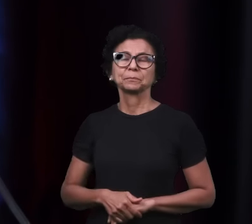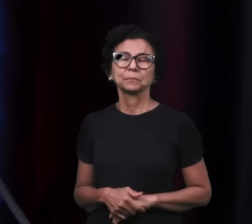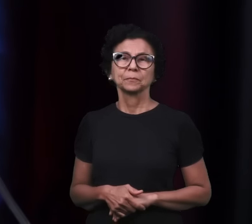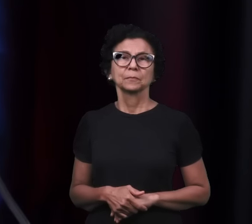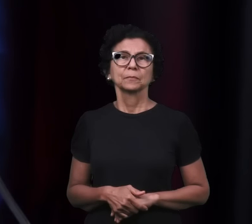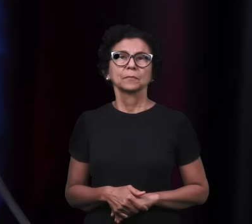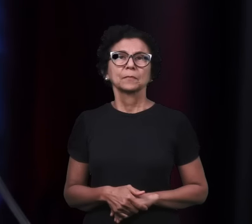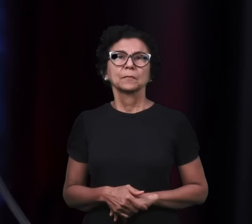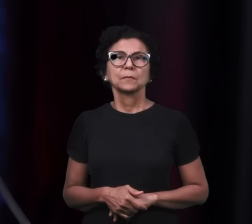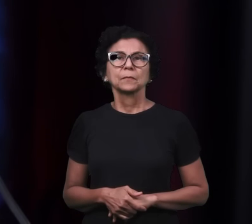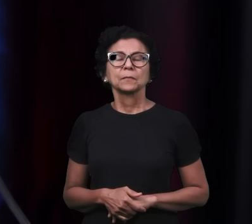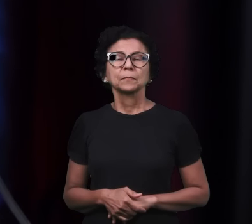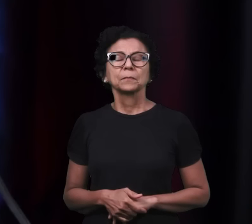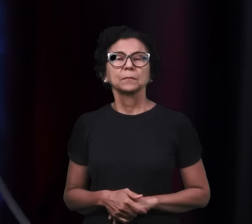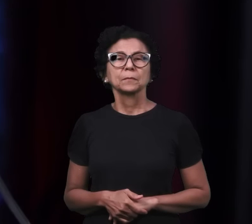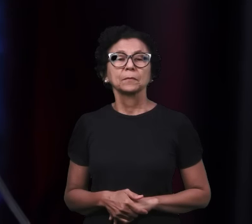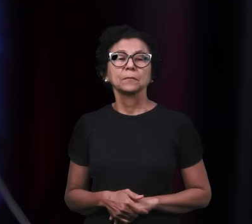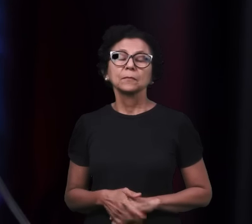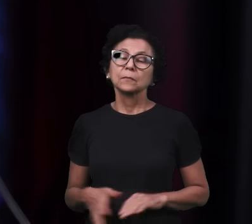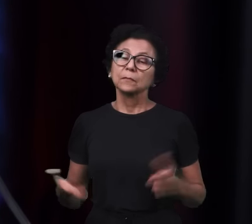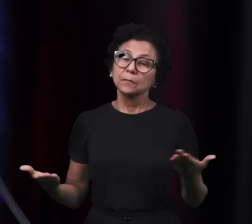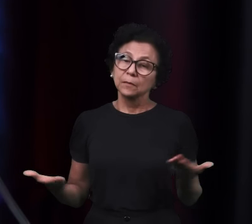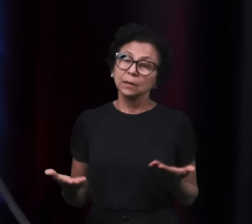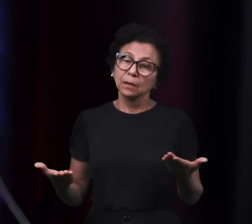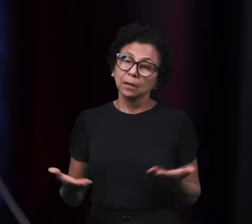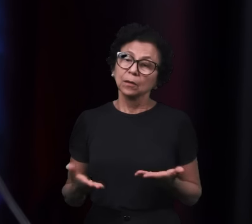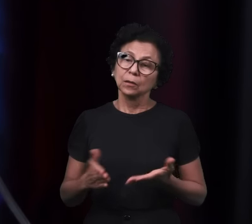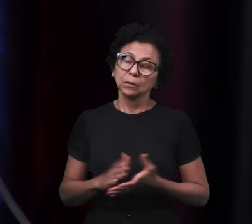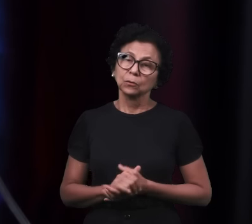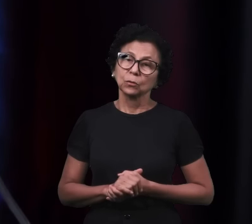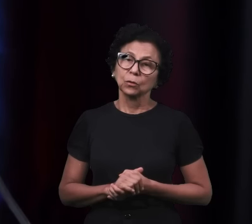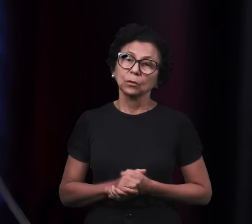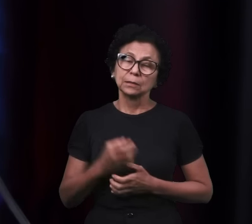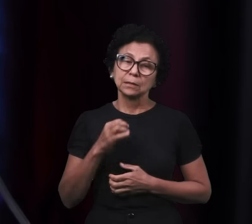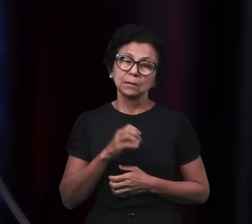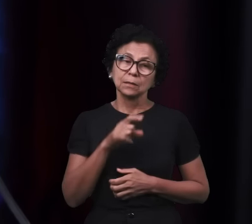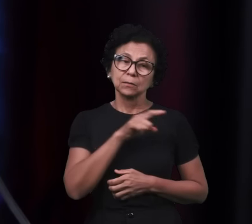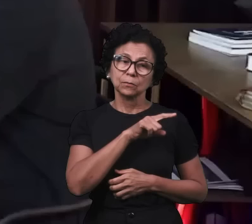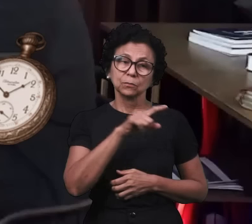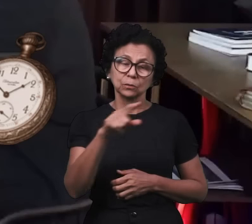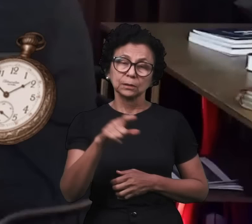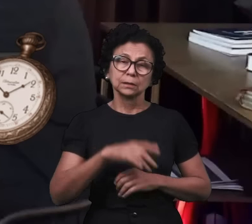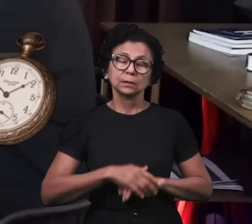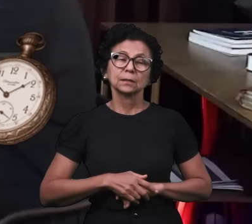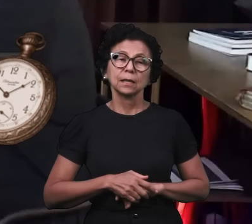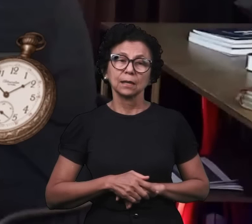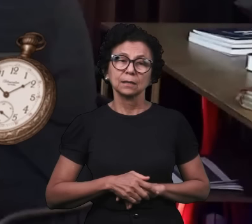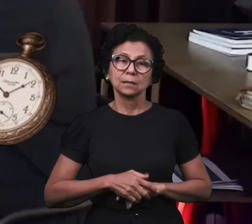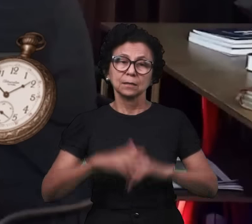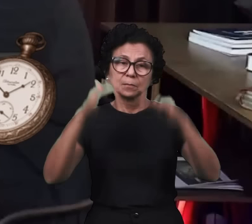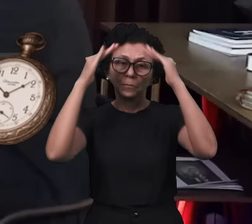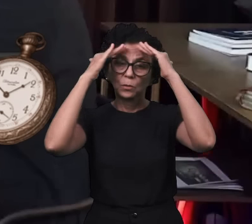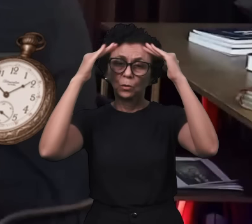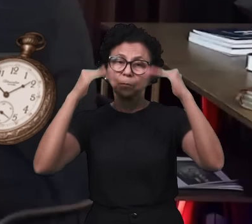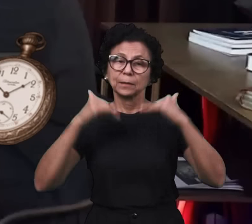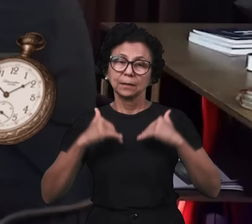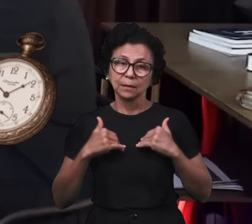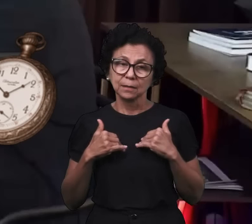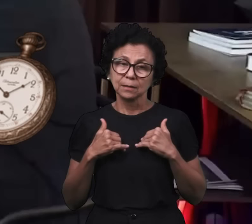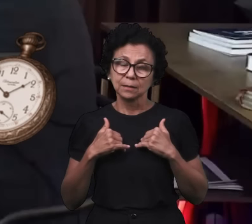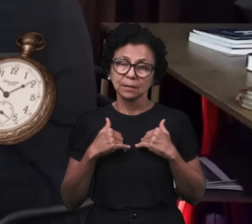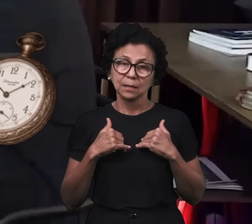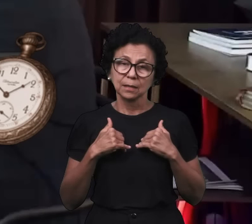mim. E agora, diligentemente, ouvides a minha voz e guardardes o meu conserto, sereis minha